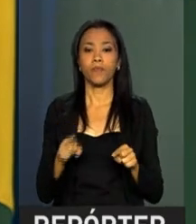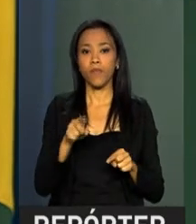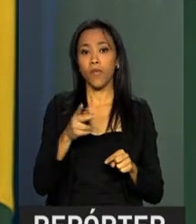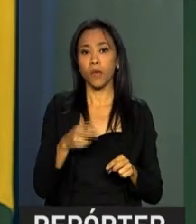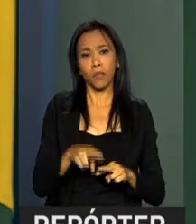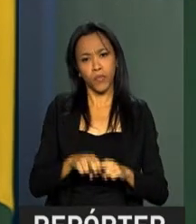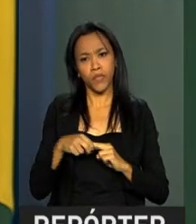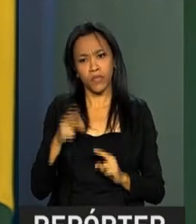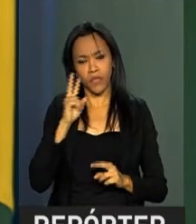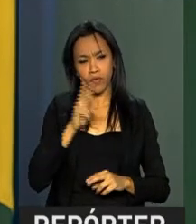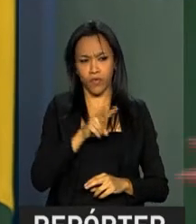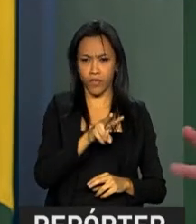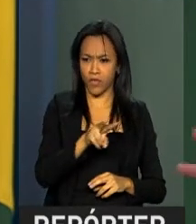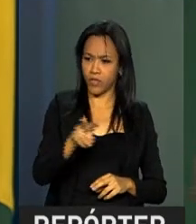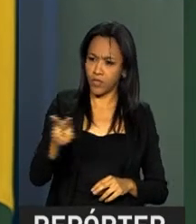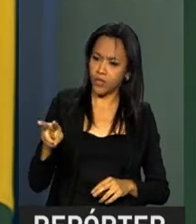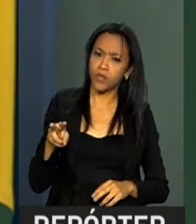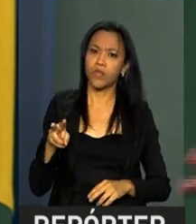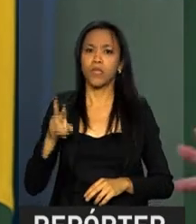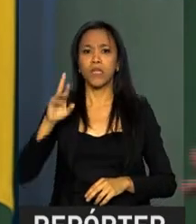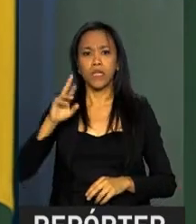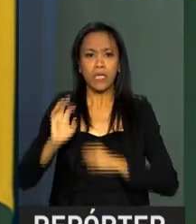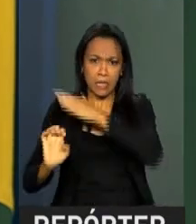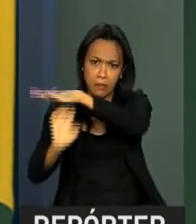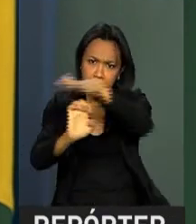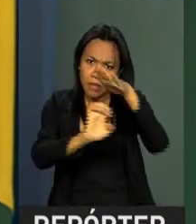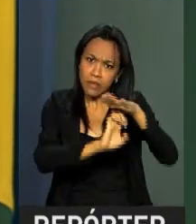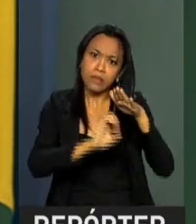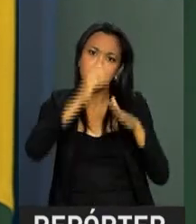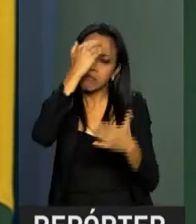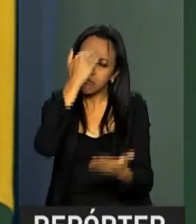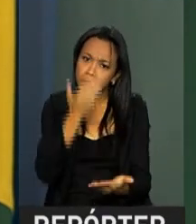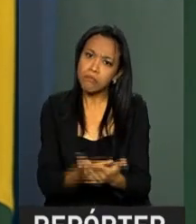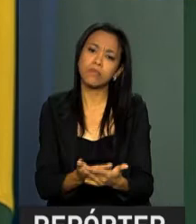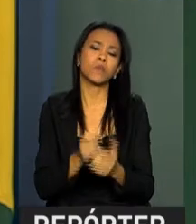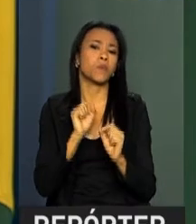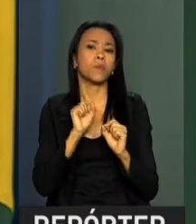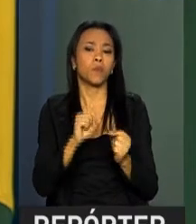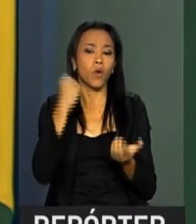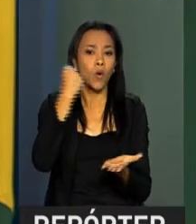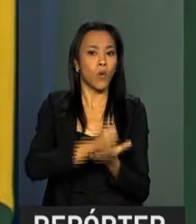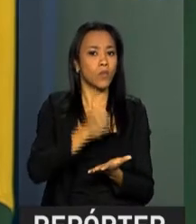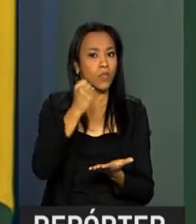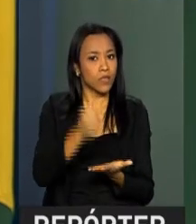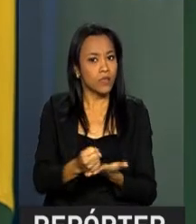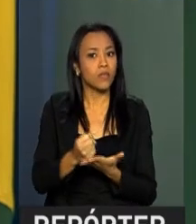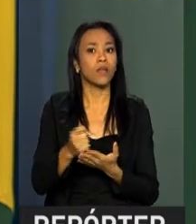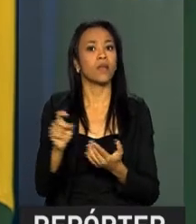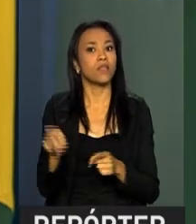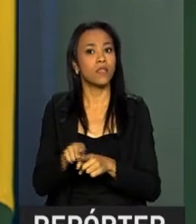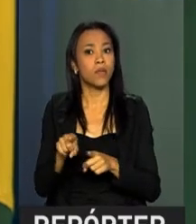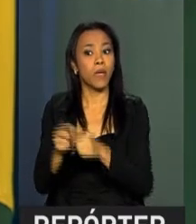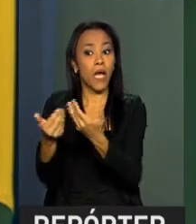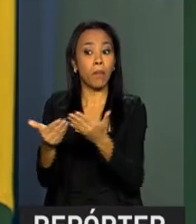empresários confiantes para contratar e investir